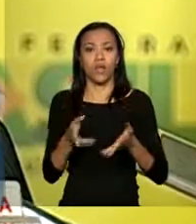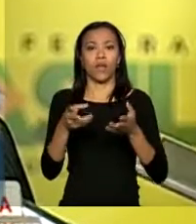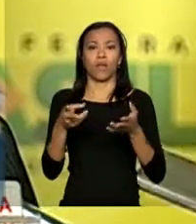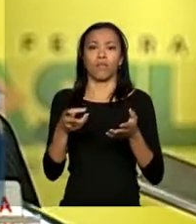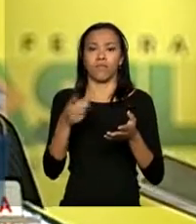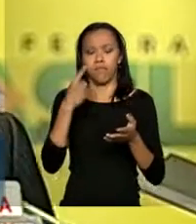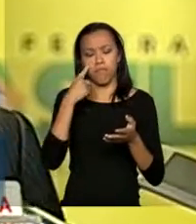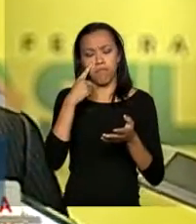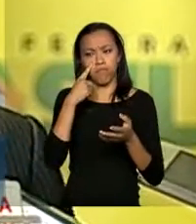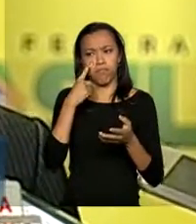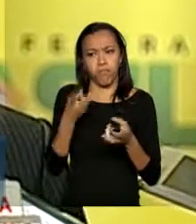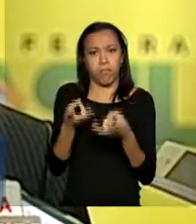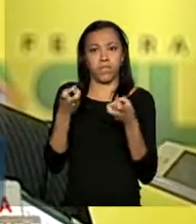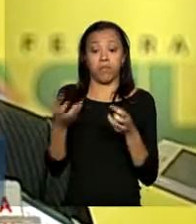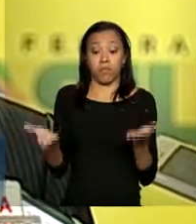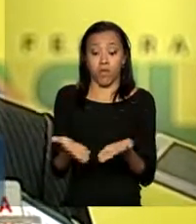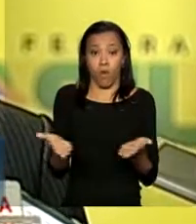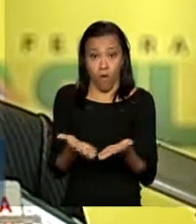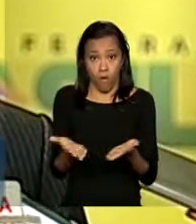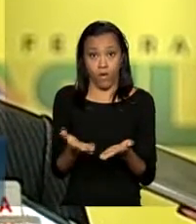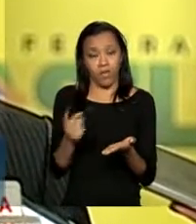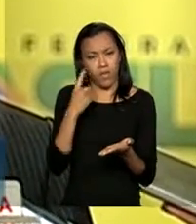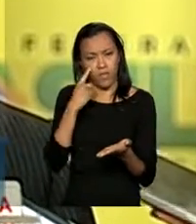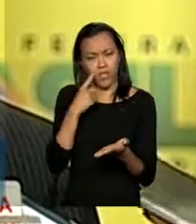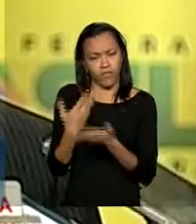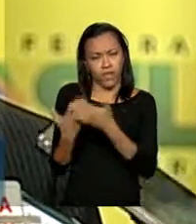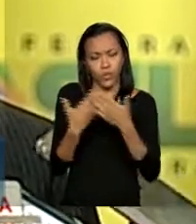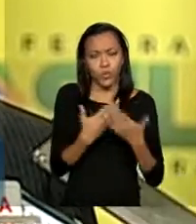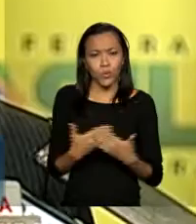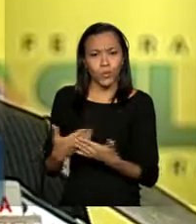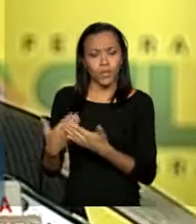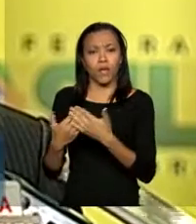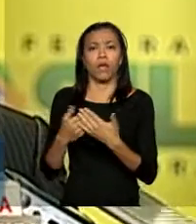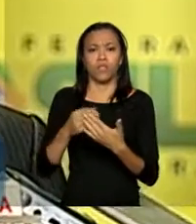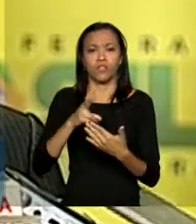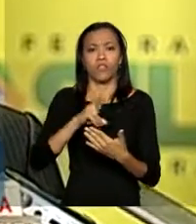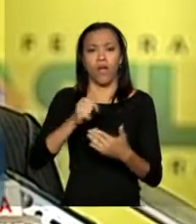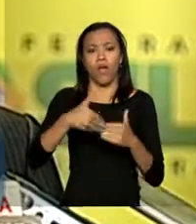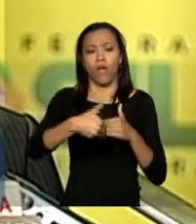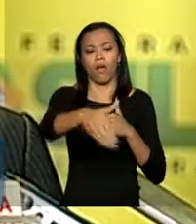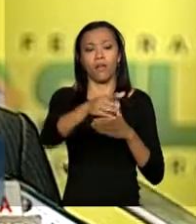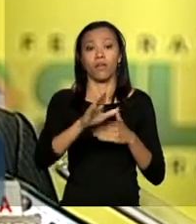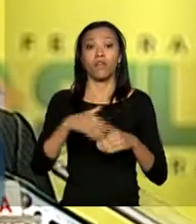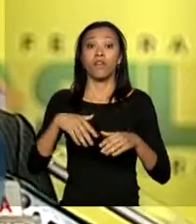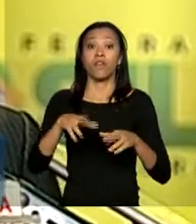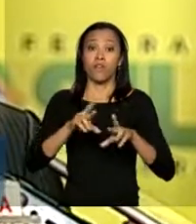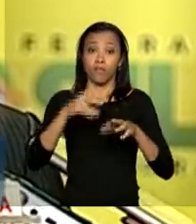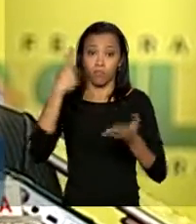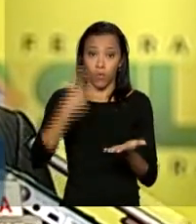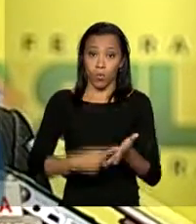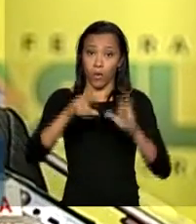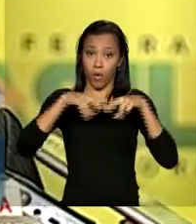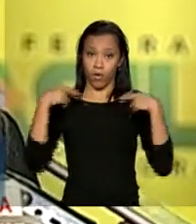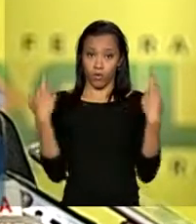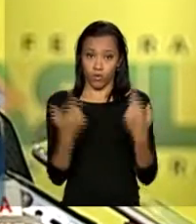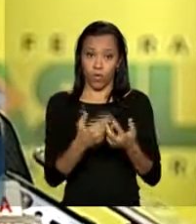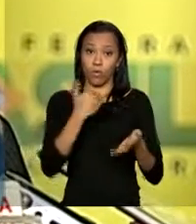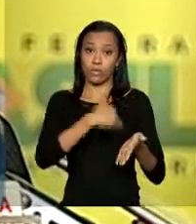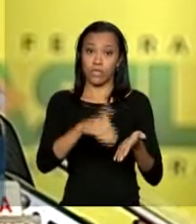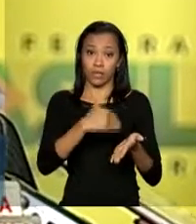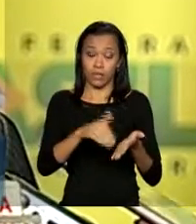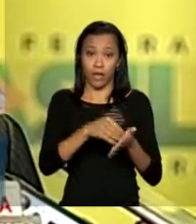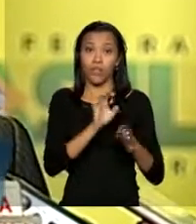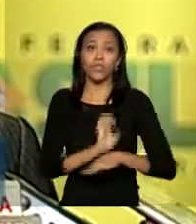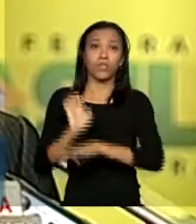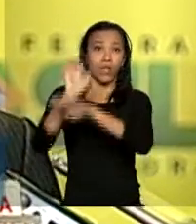teremos que analisar. Já vamos fazer um encontro com dos secretários estaduais de educação para discutir esse resultado,